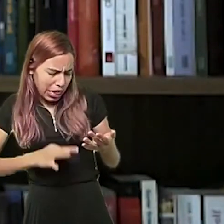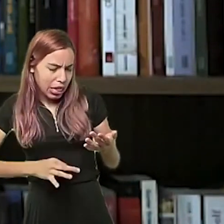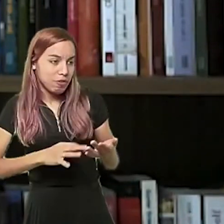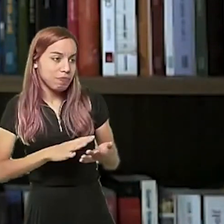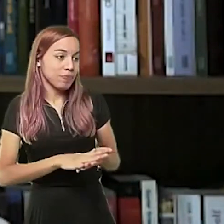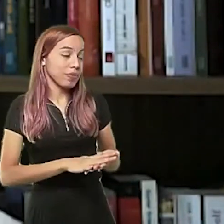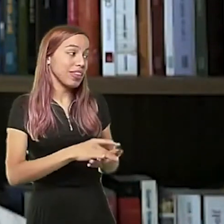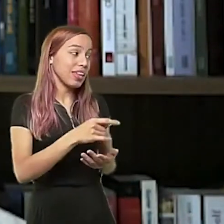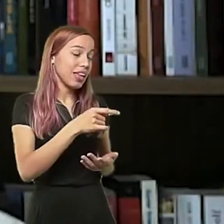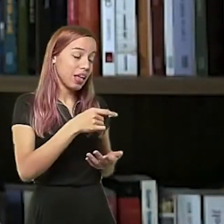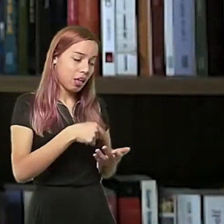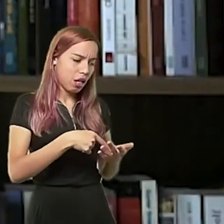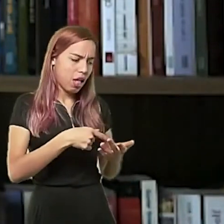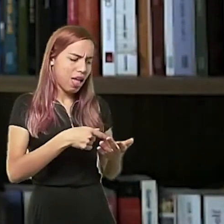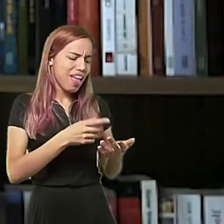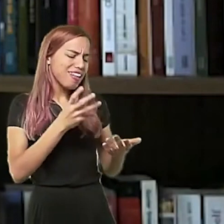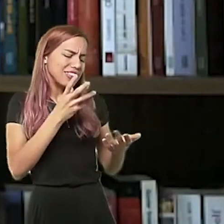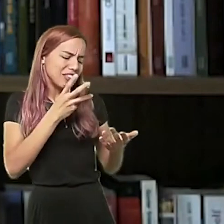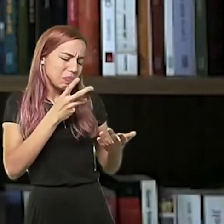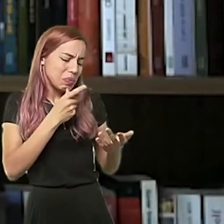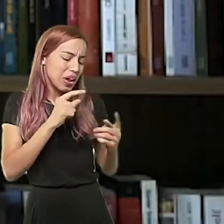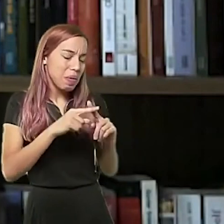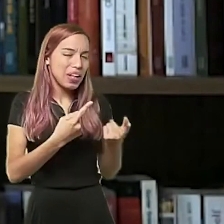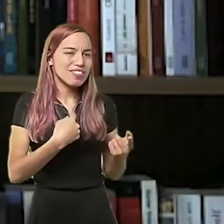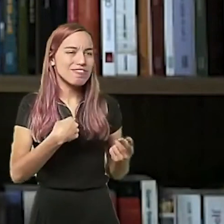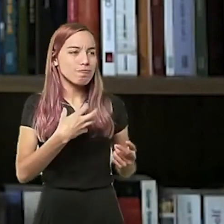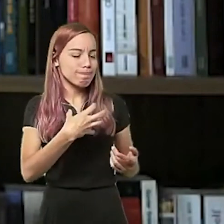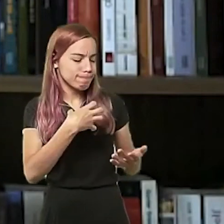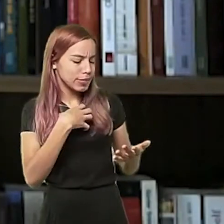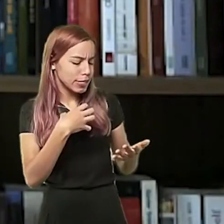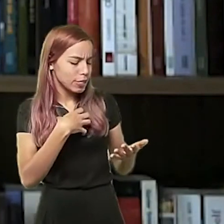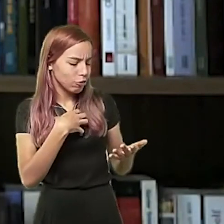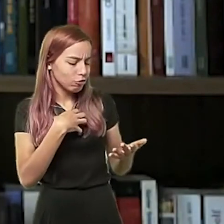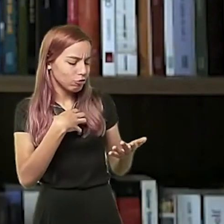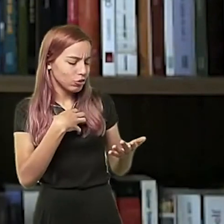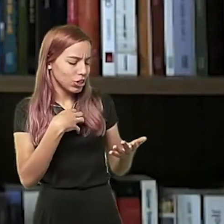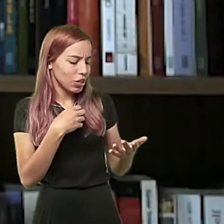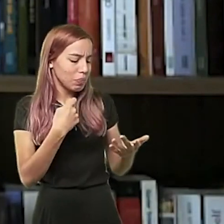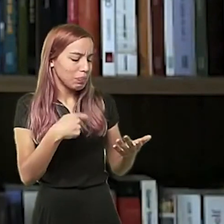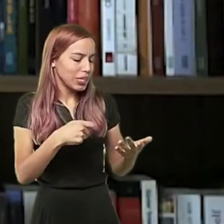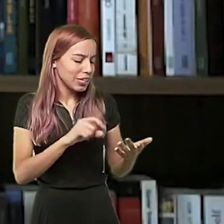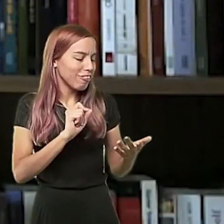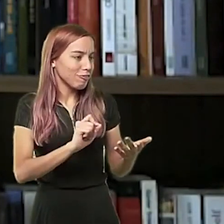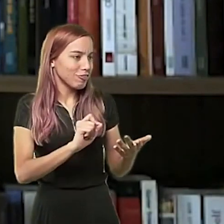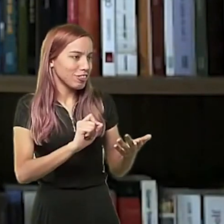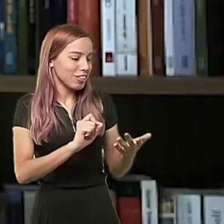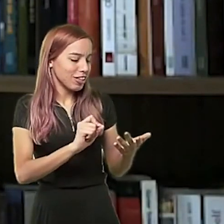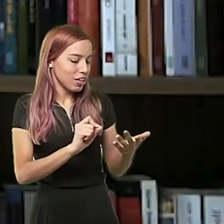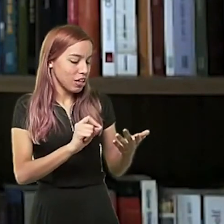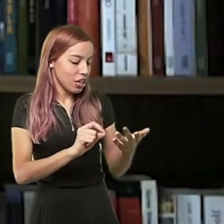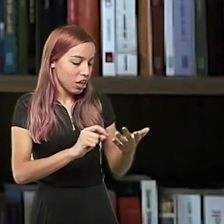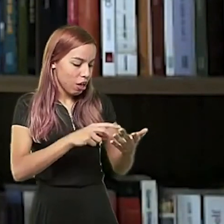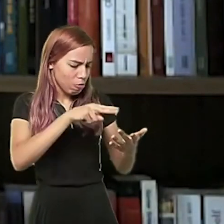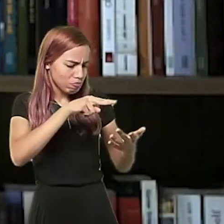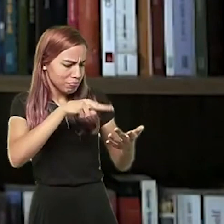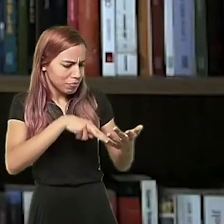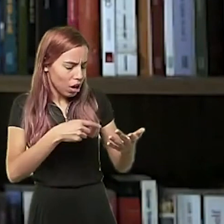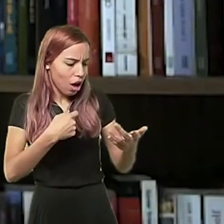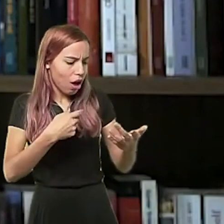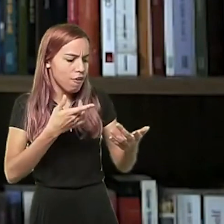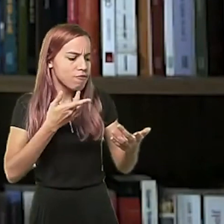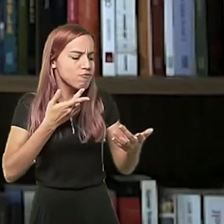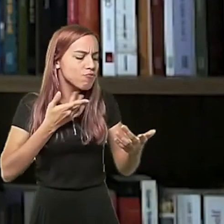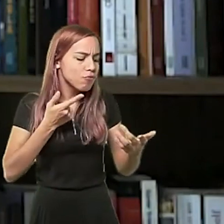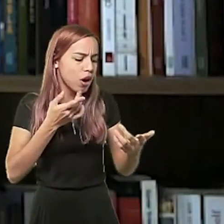tal. Mas quando eu li os capítulos, eu tinha vontade imediatamente de ir para o capítulo seguinte. Bom,